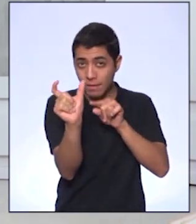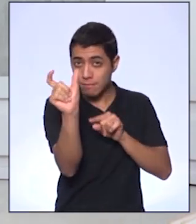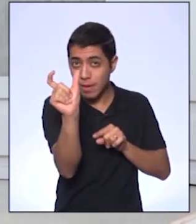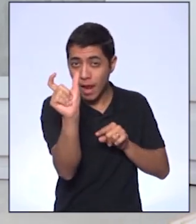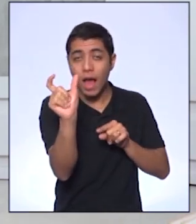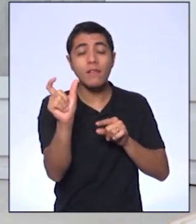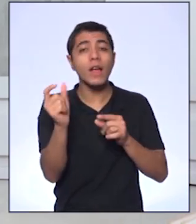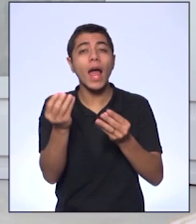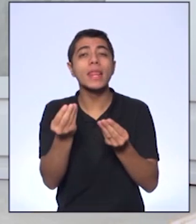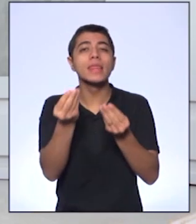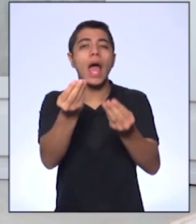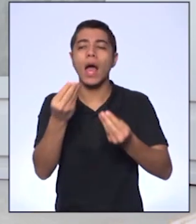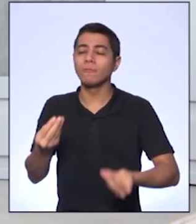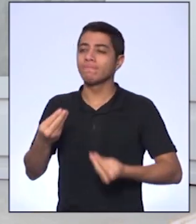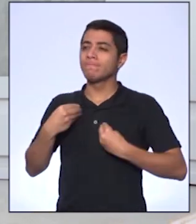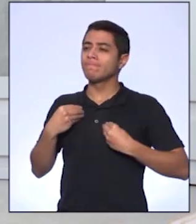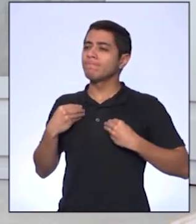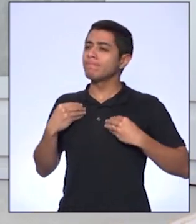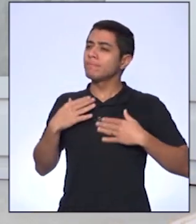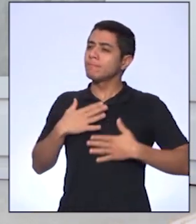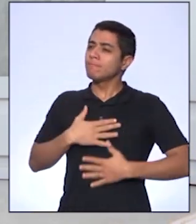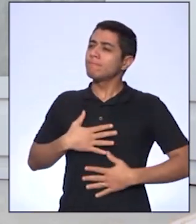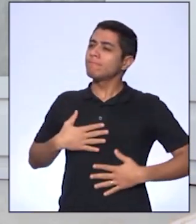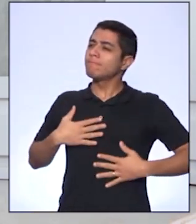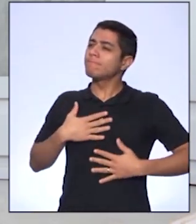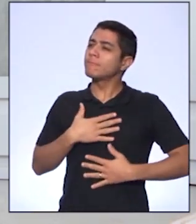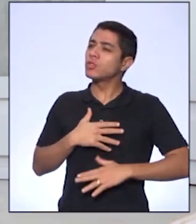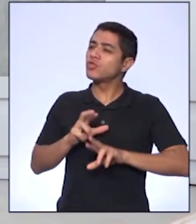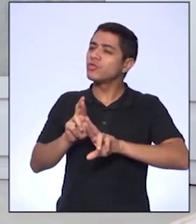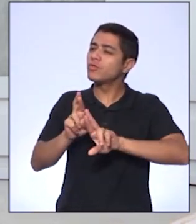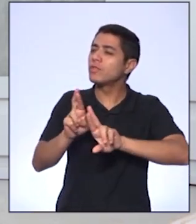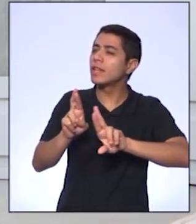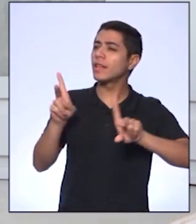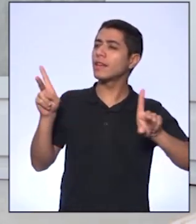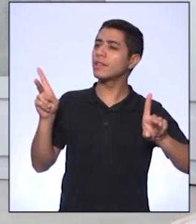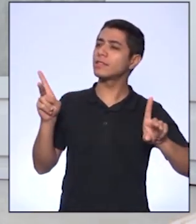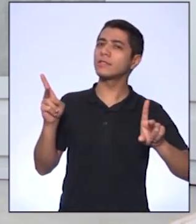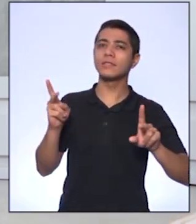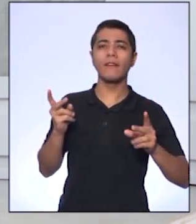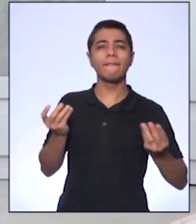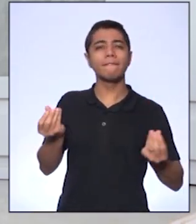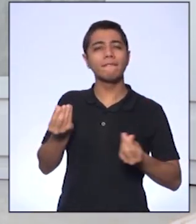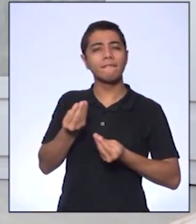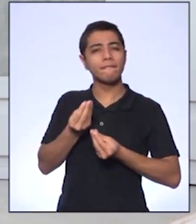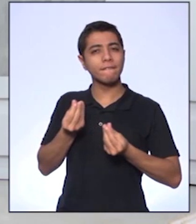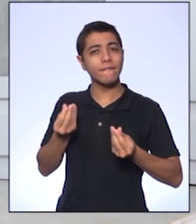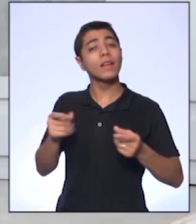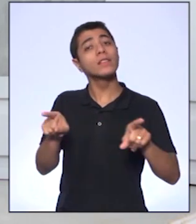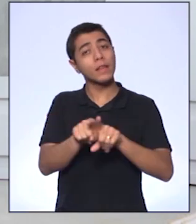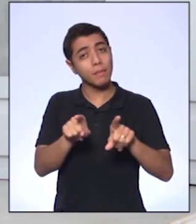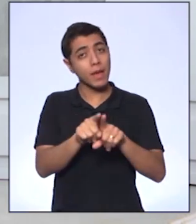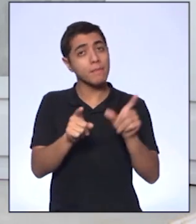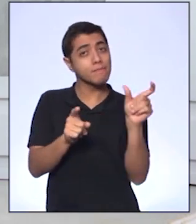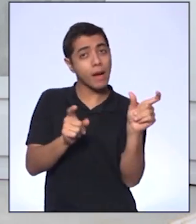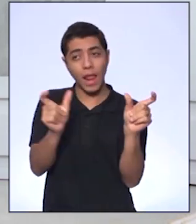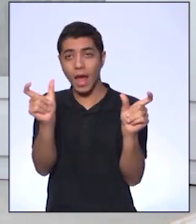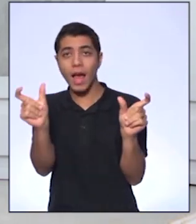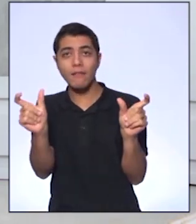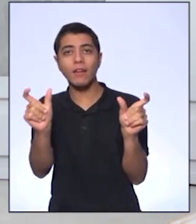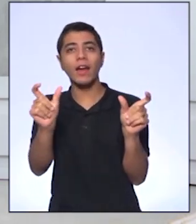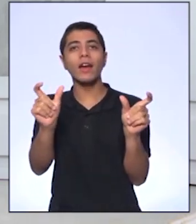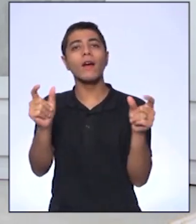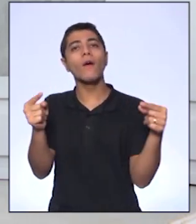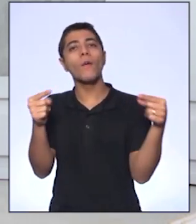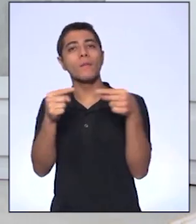o fora do comum. É escolher palavras que possam rimar, é escolher estruturas metafóricas que sejam